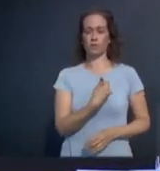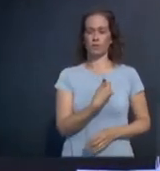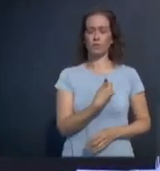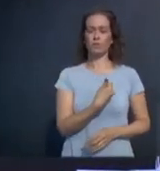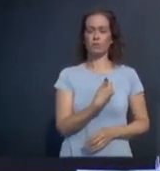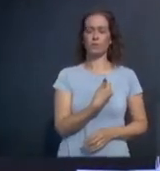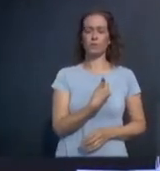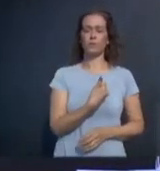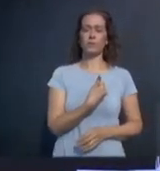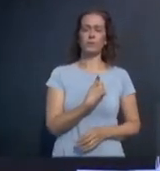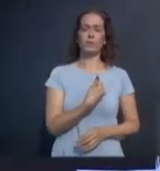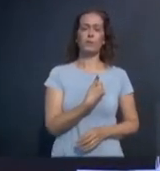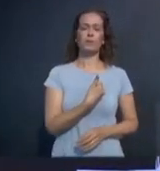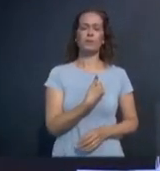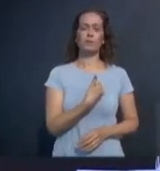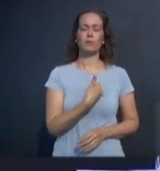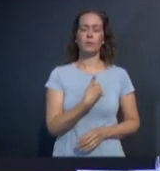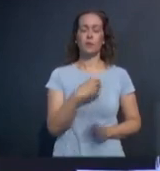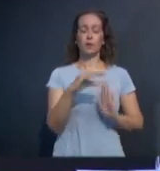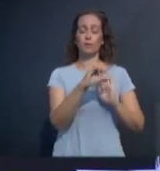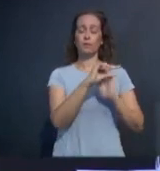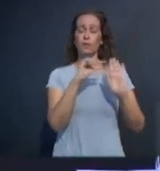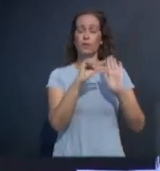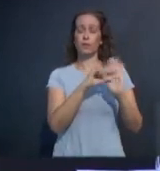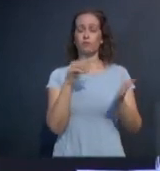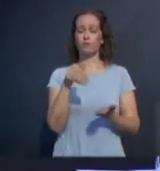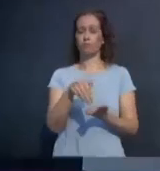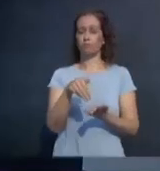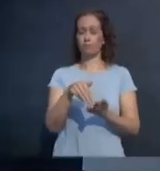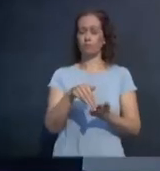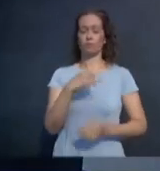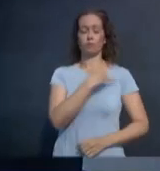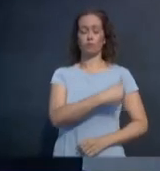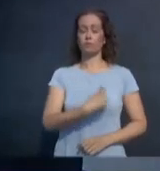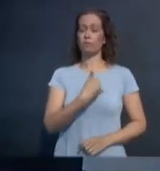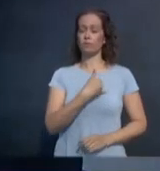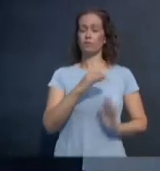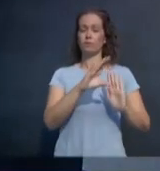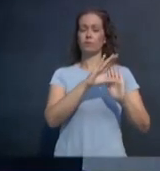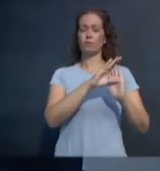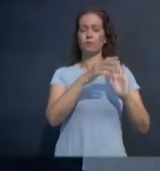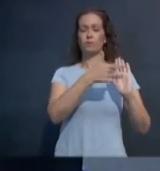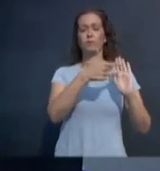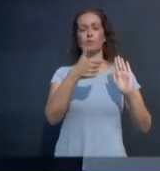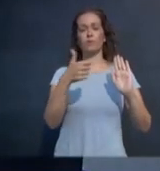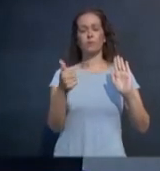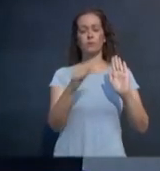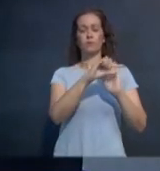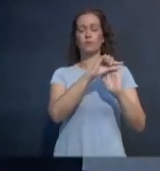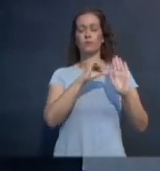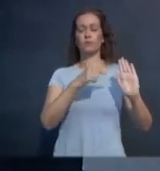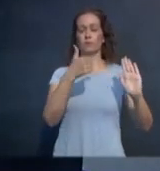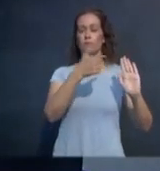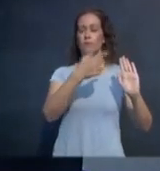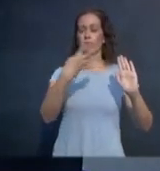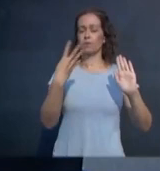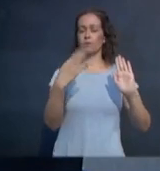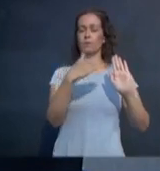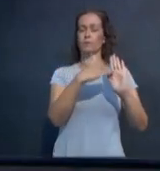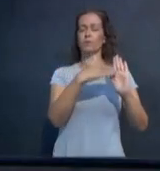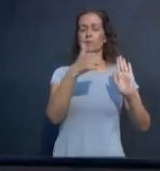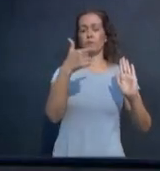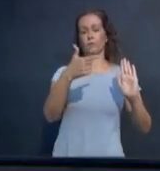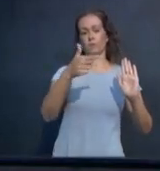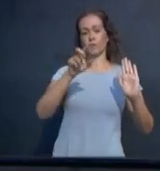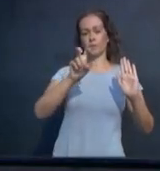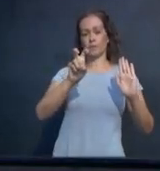últimos versículos do Evangelho de João. João capítulo 21, os versos de número 24 e